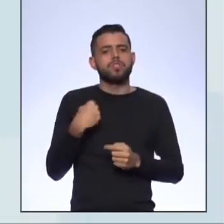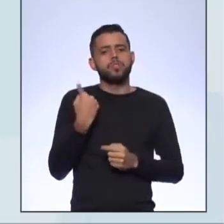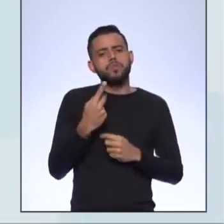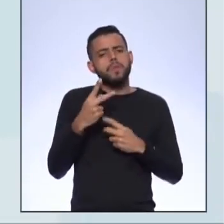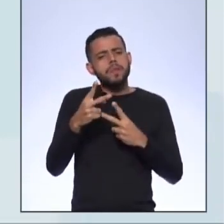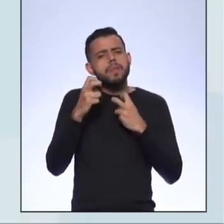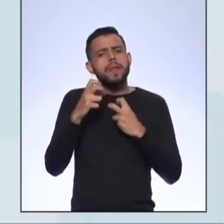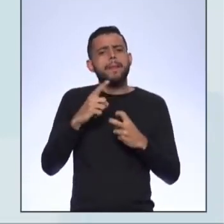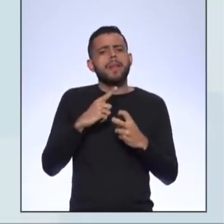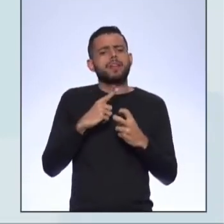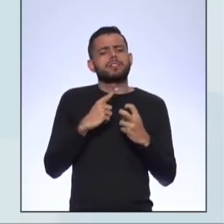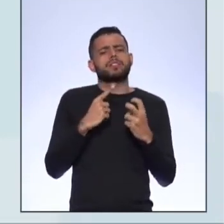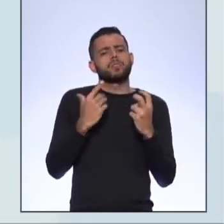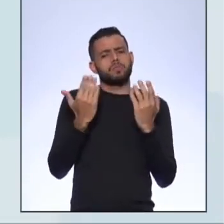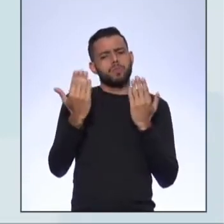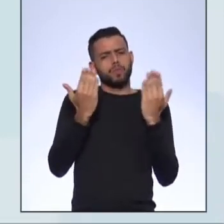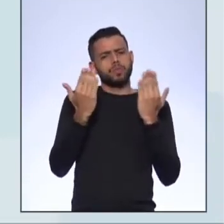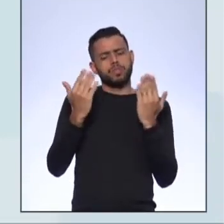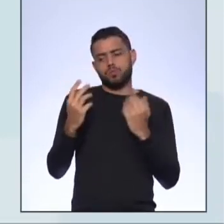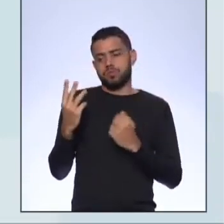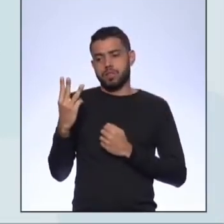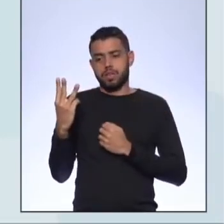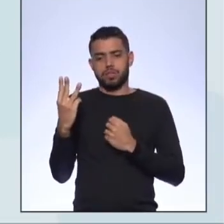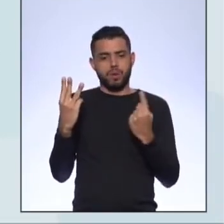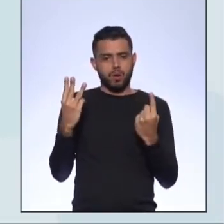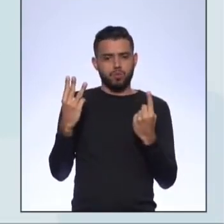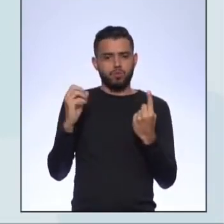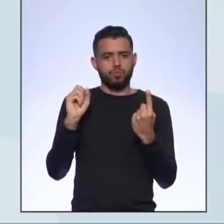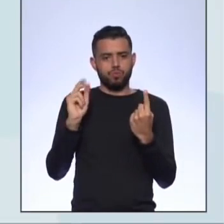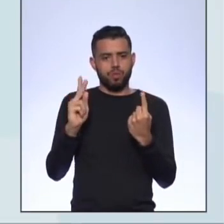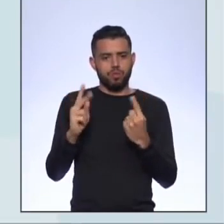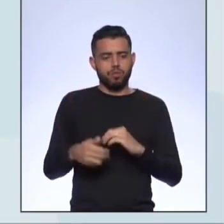essa proporção de 3:1, tá?